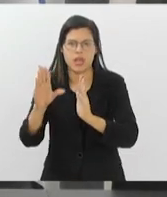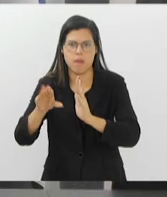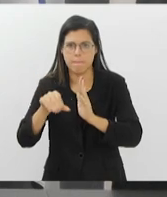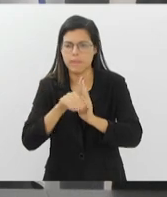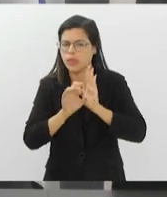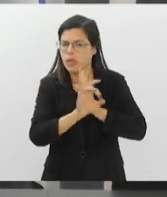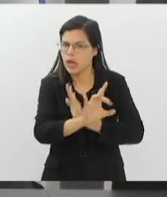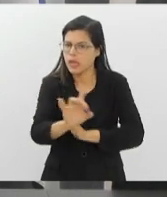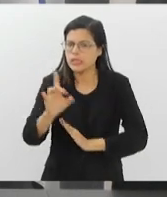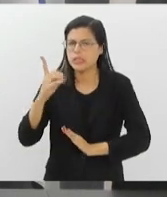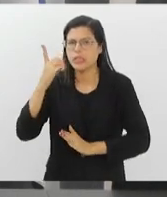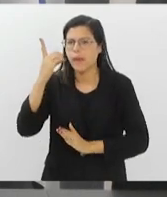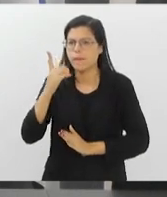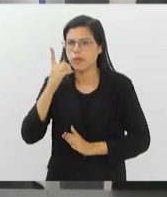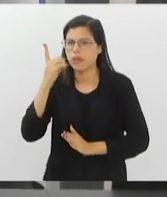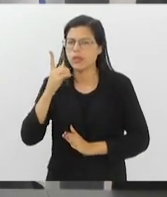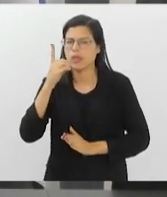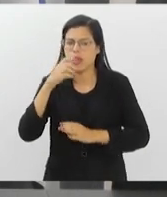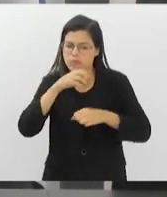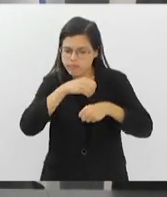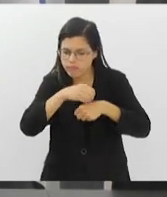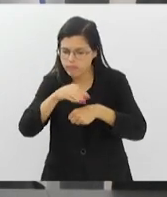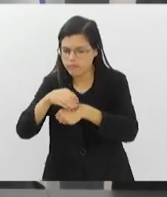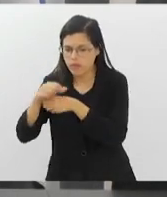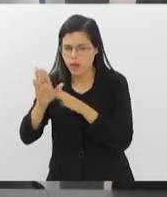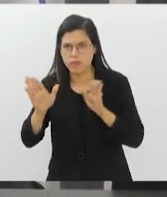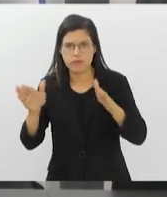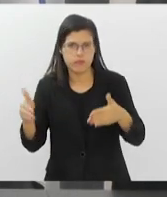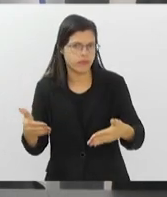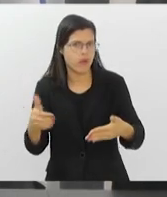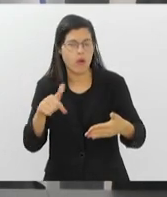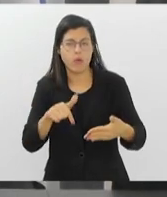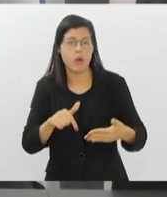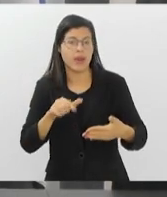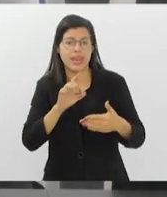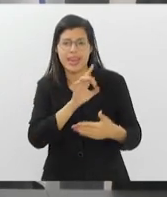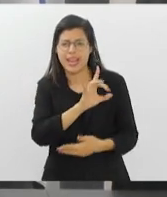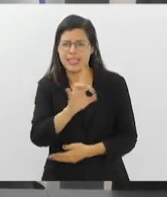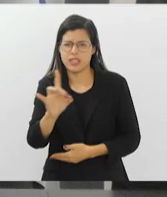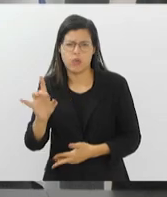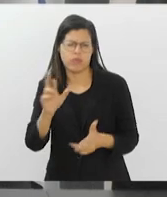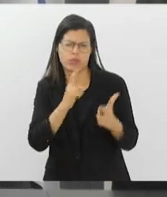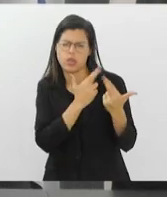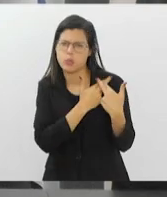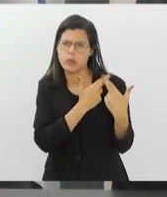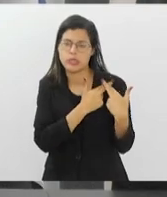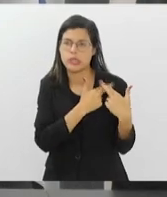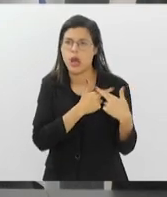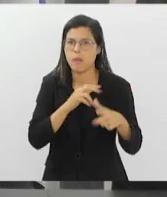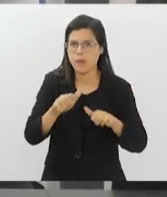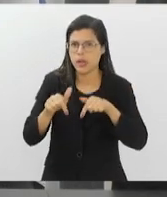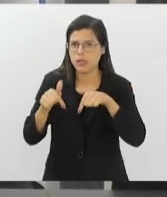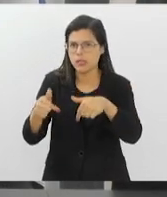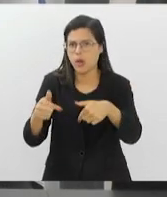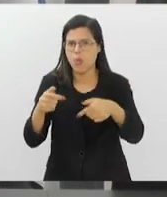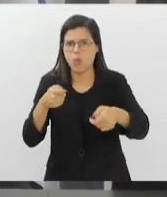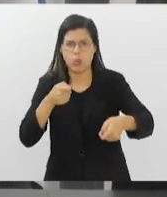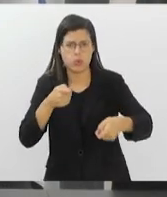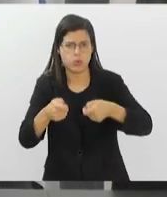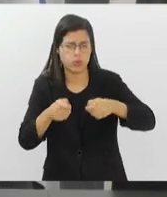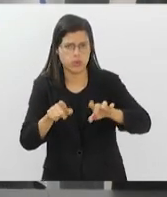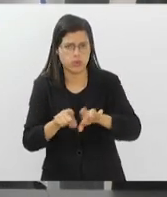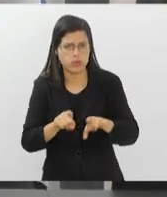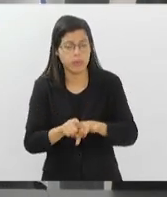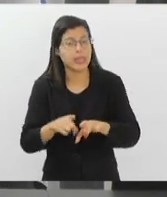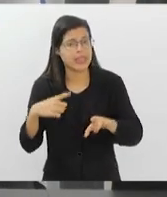destinar para a sua pauta, para a sua região. E, obviamente, que cada um é responsável pela aplicação delas, pelo controle. Além disso, a gente tem os